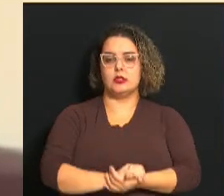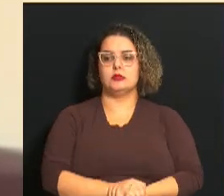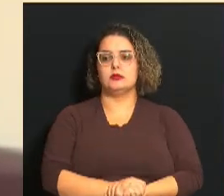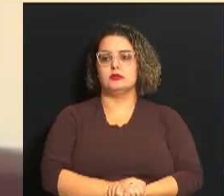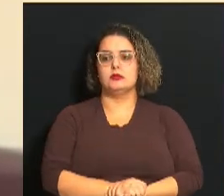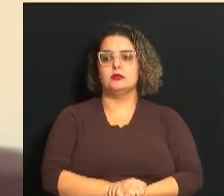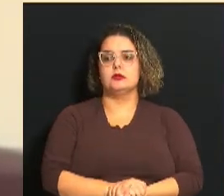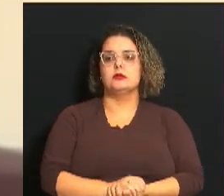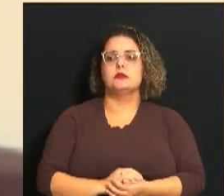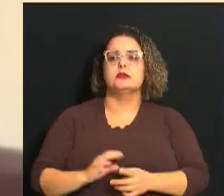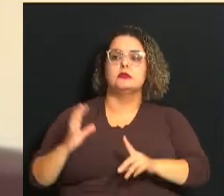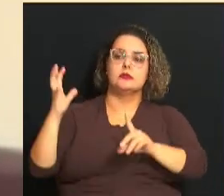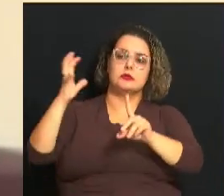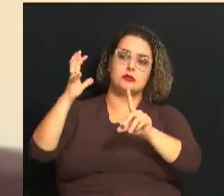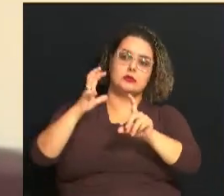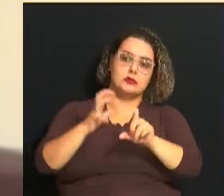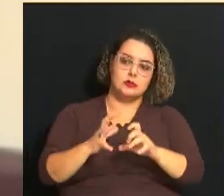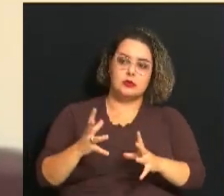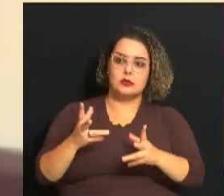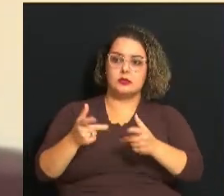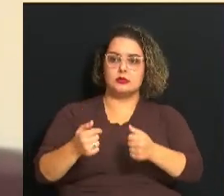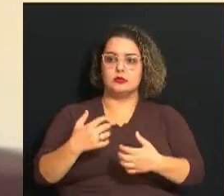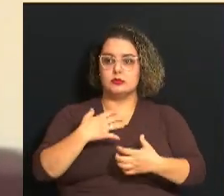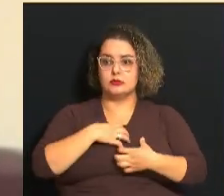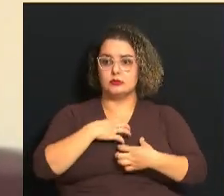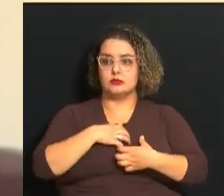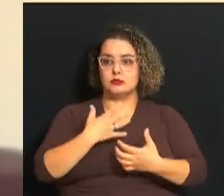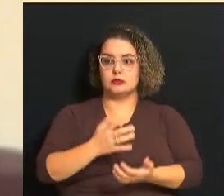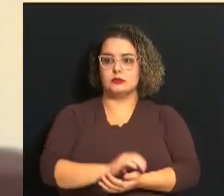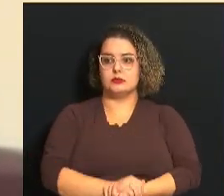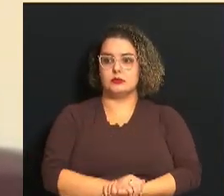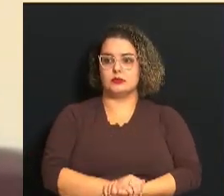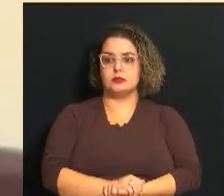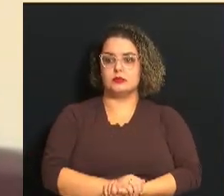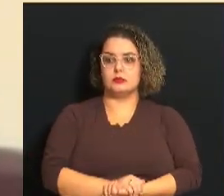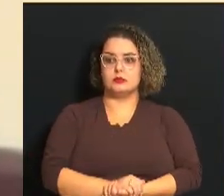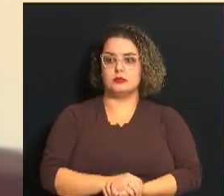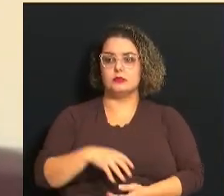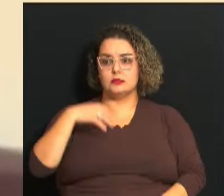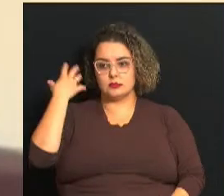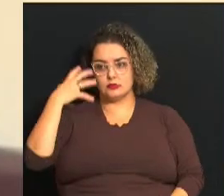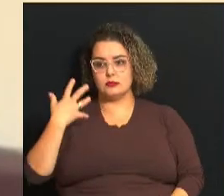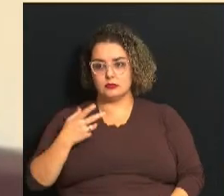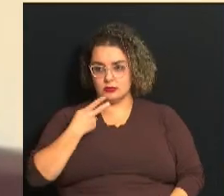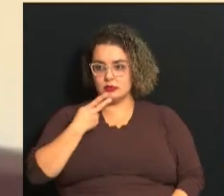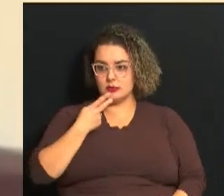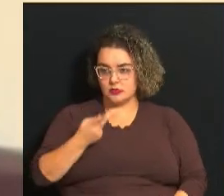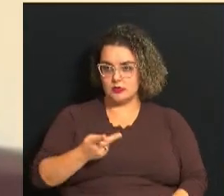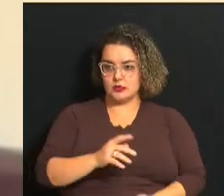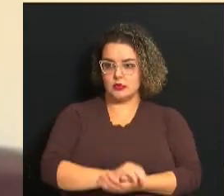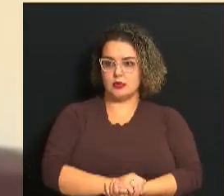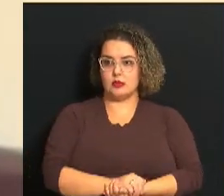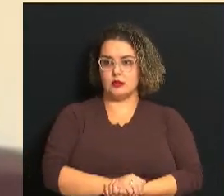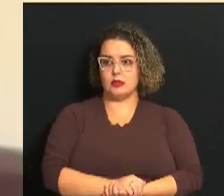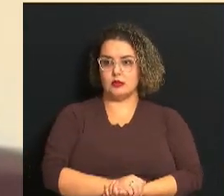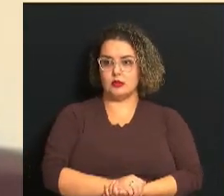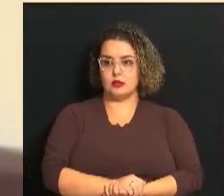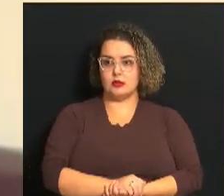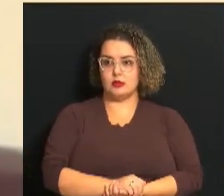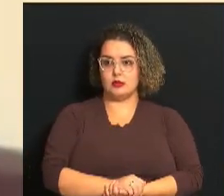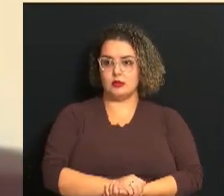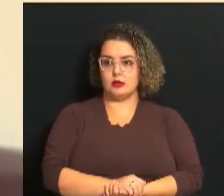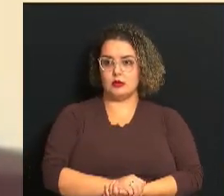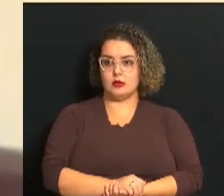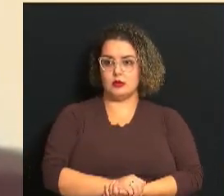assédio ele se dá em todas essas formas que foi colocada pela Guida muito bem e pelo rapaz que deu